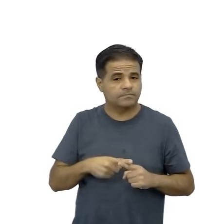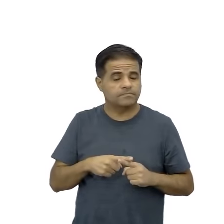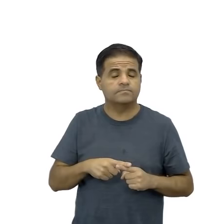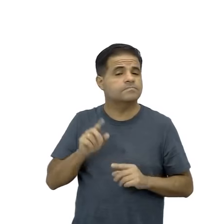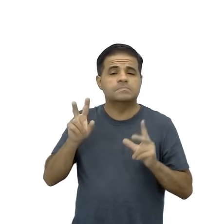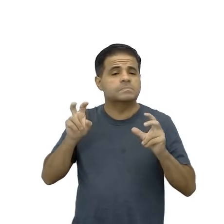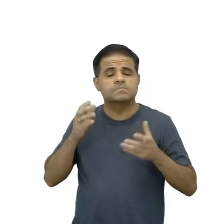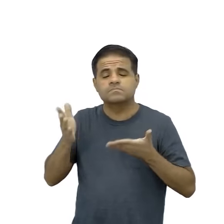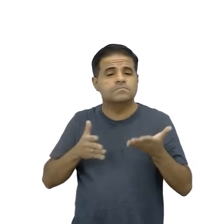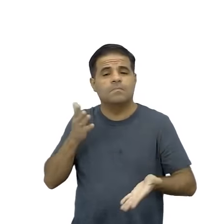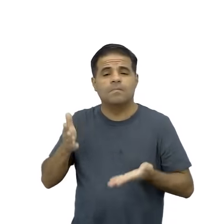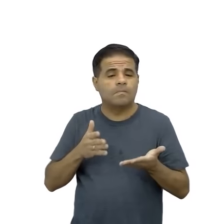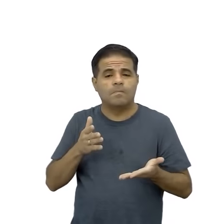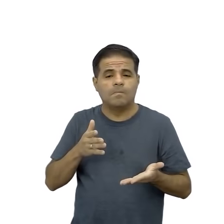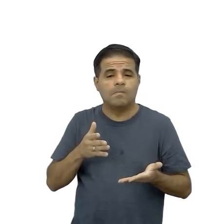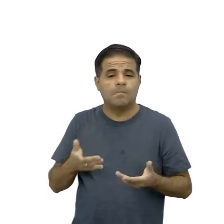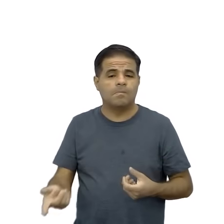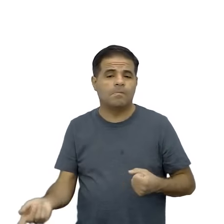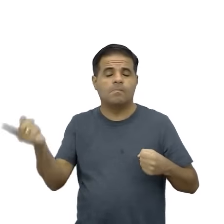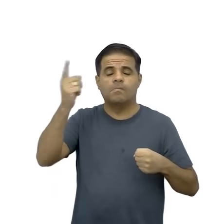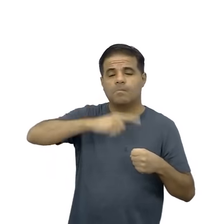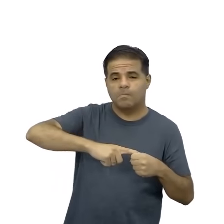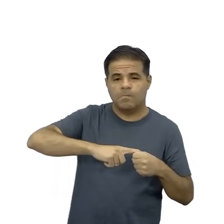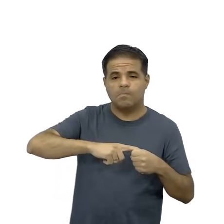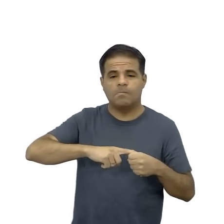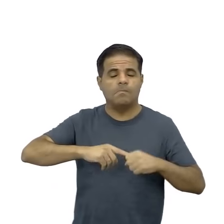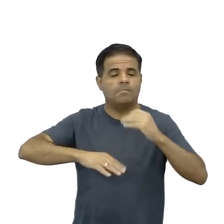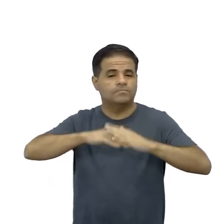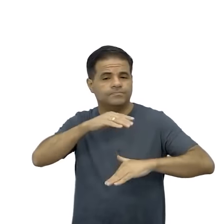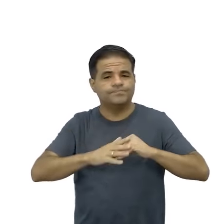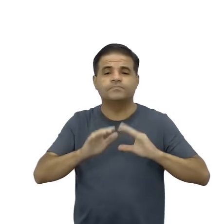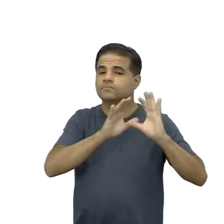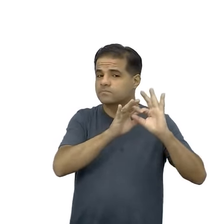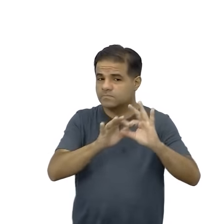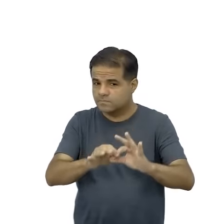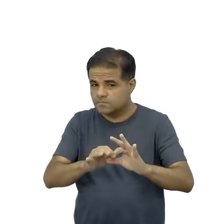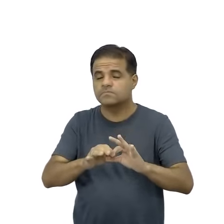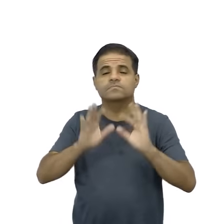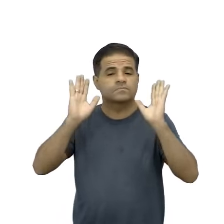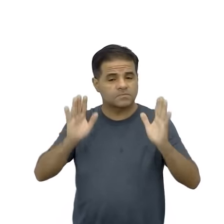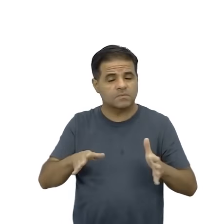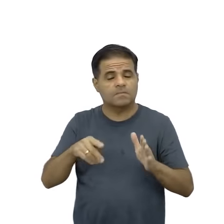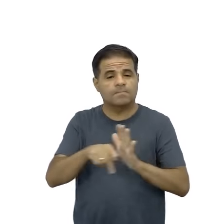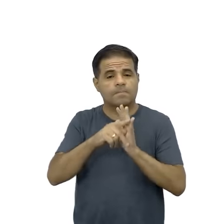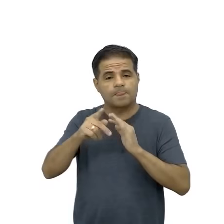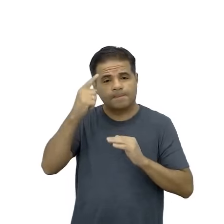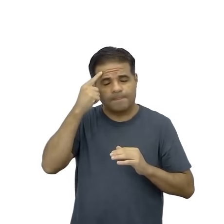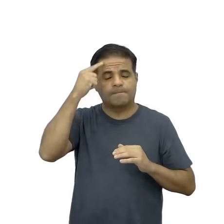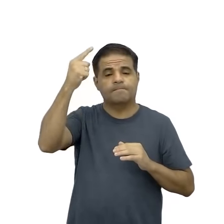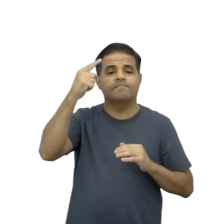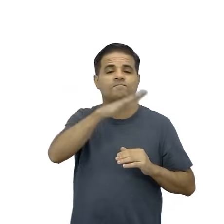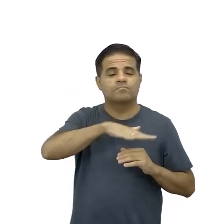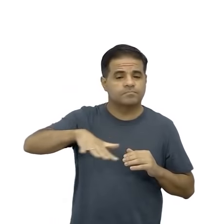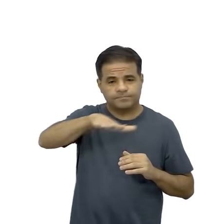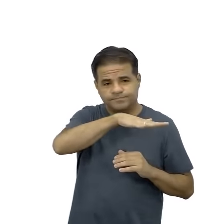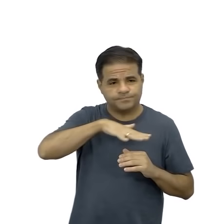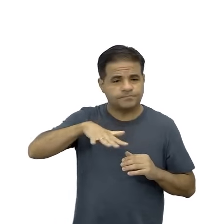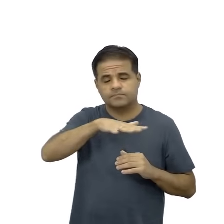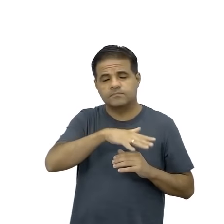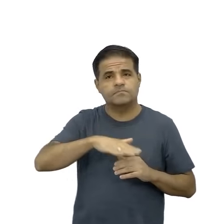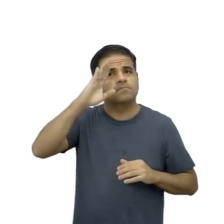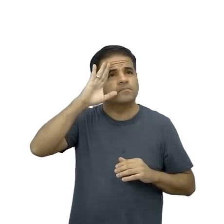tratando aqui de retomada, né, de um elemento conector que faz aí essa ideia né,